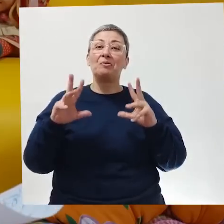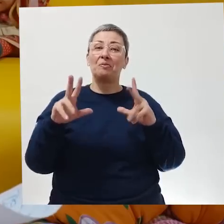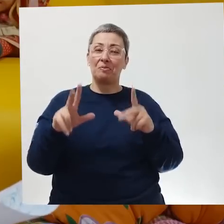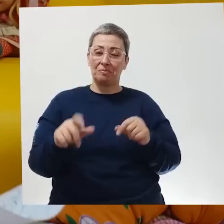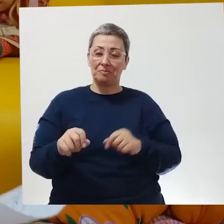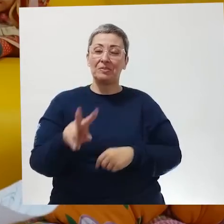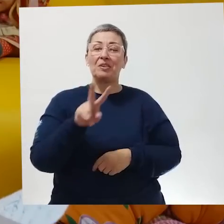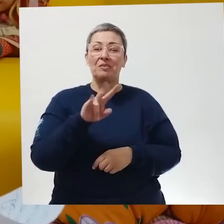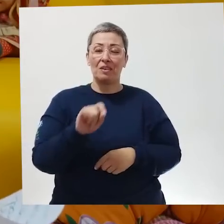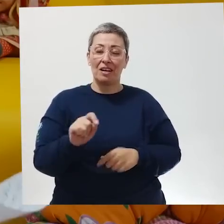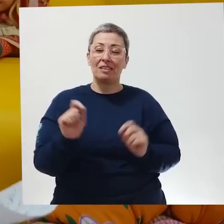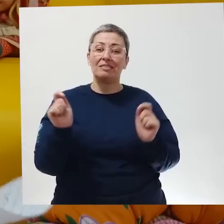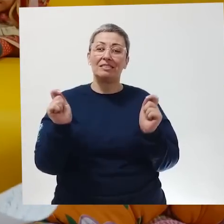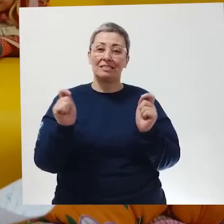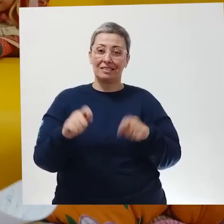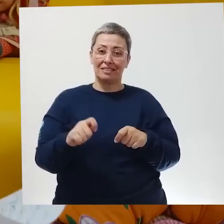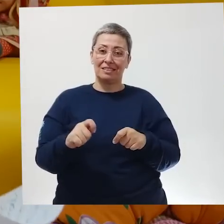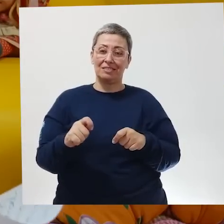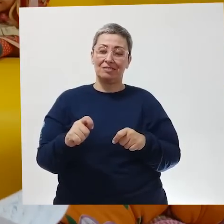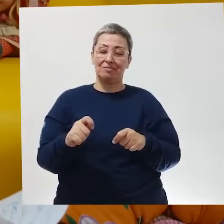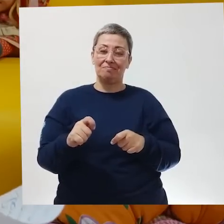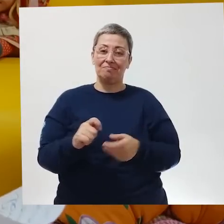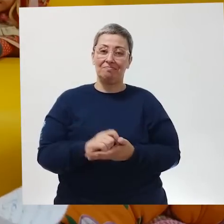tudo vale a pena.